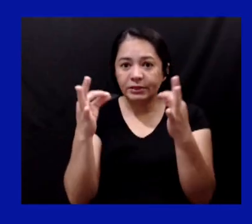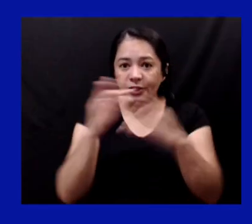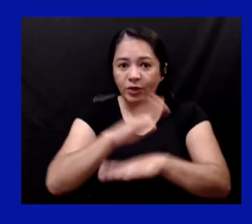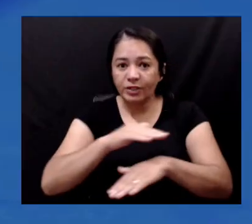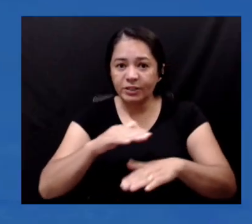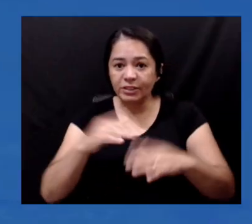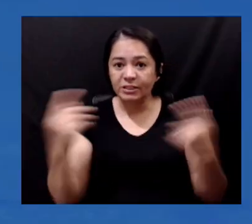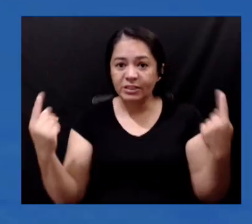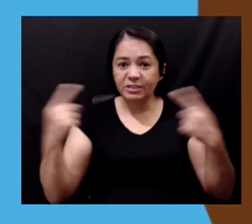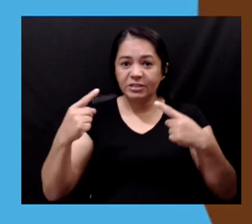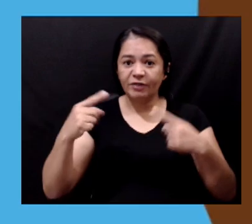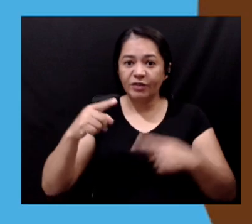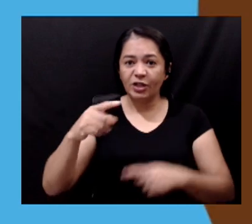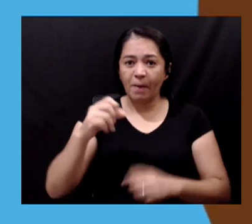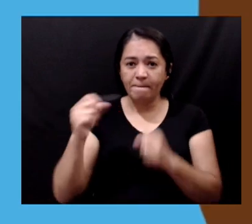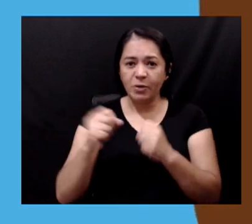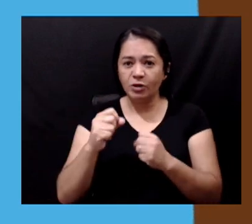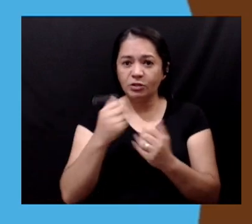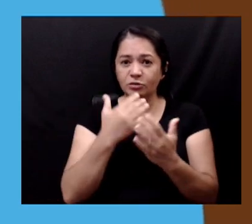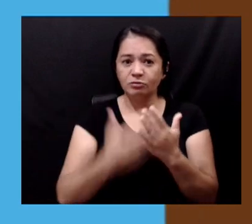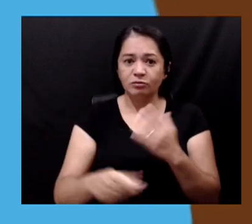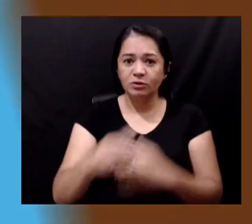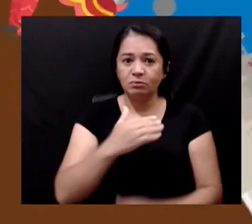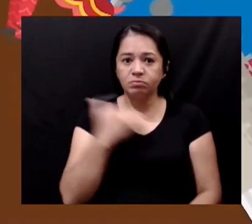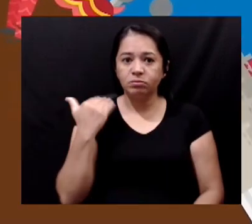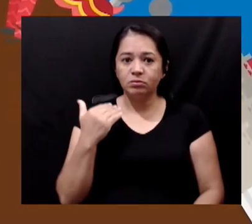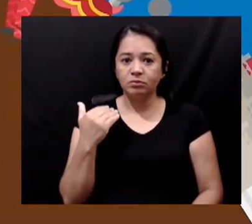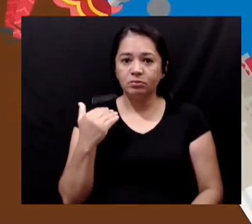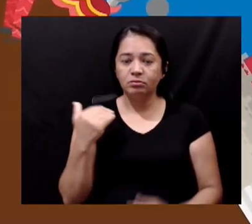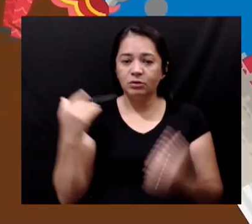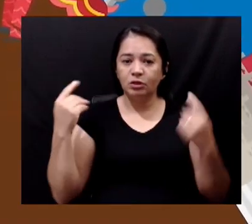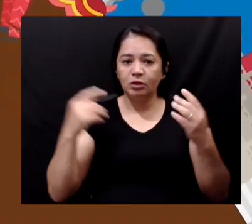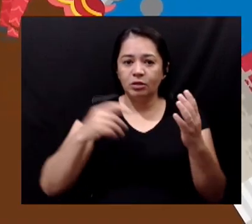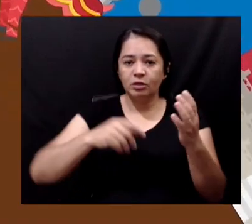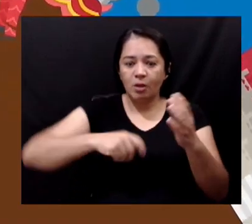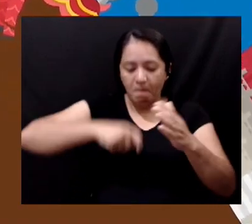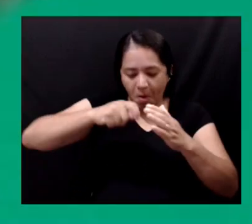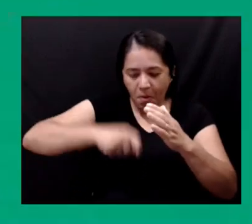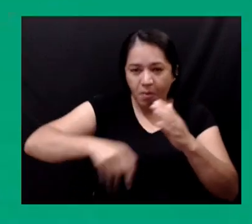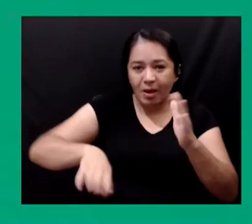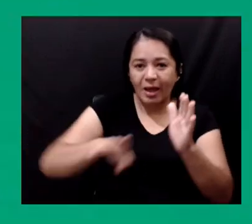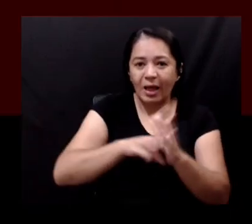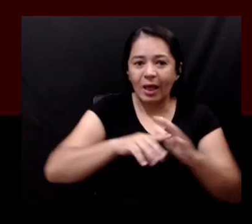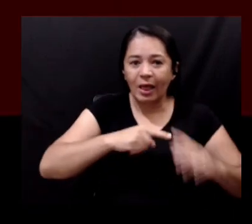direto para o Beleléu. Cavar um buraco até a China.